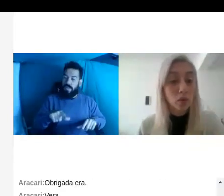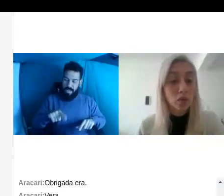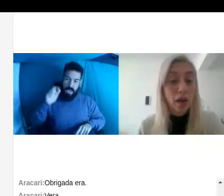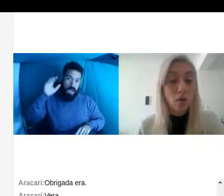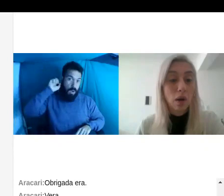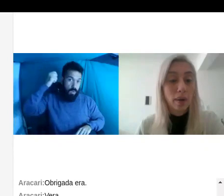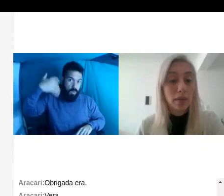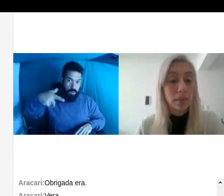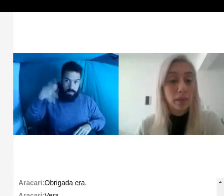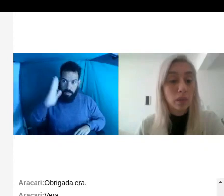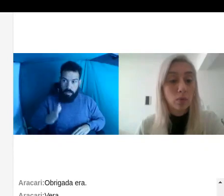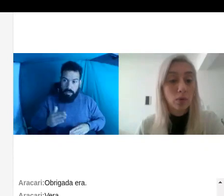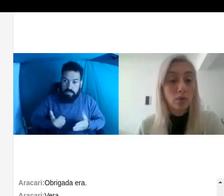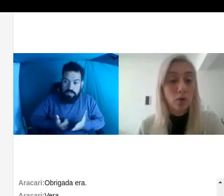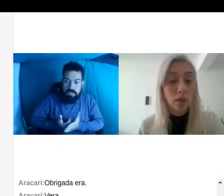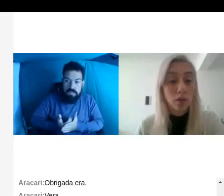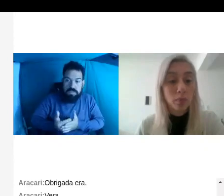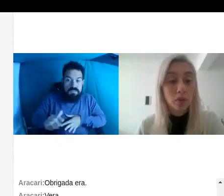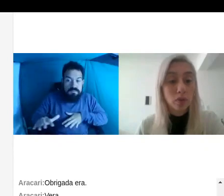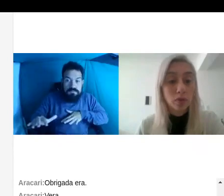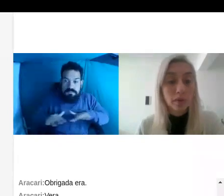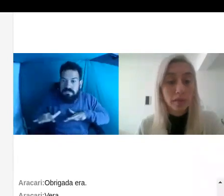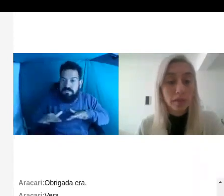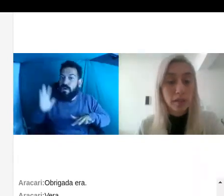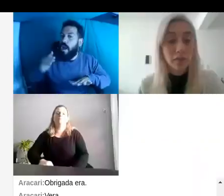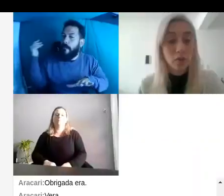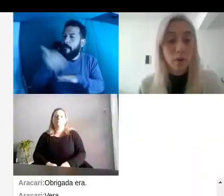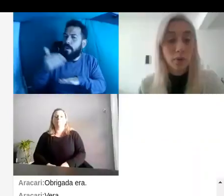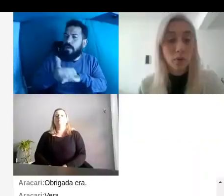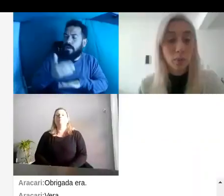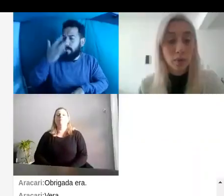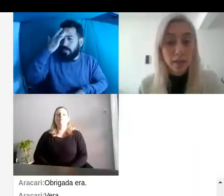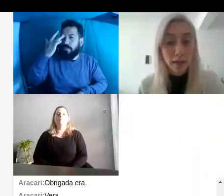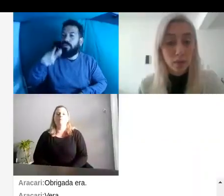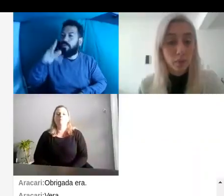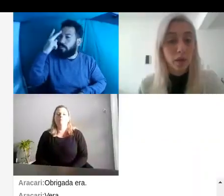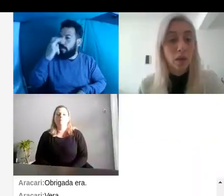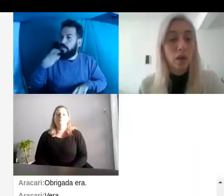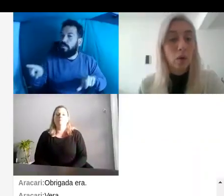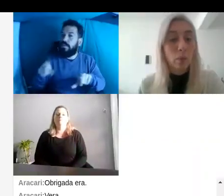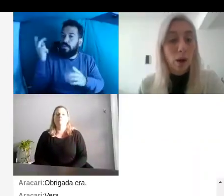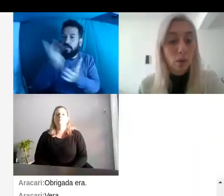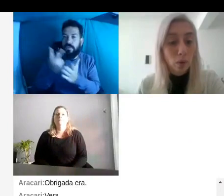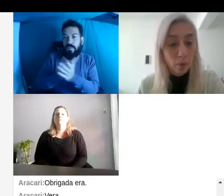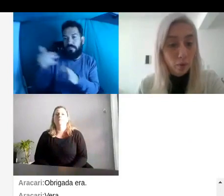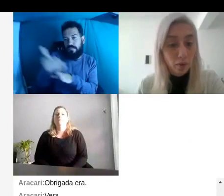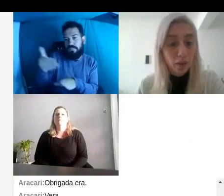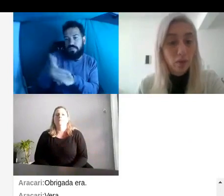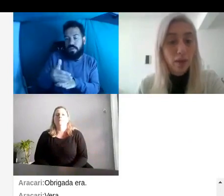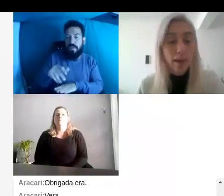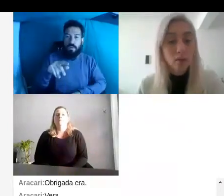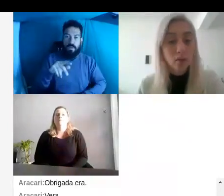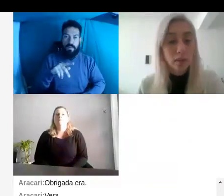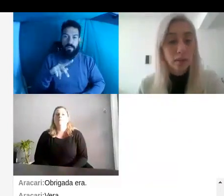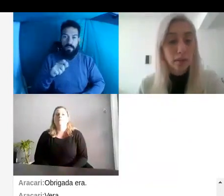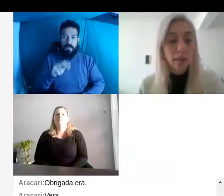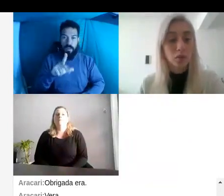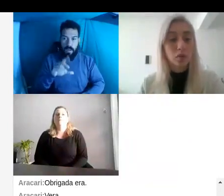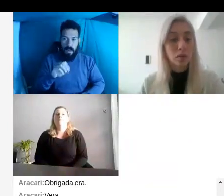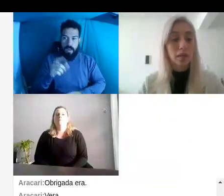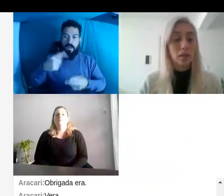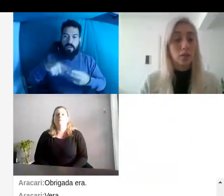já com a participação muito forte de pessoas com deficiência visual em todo o processo. O Paulo Romeu Filho, Laércio